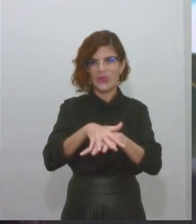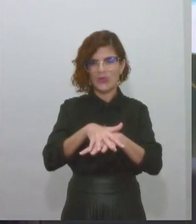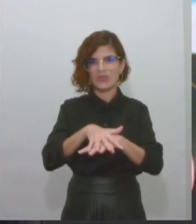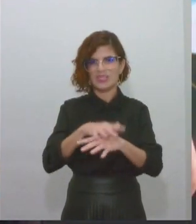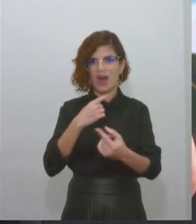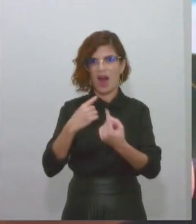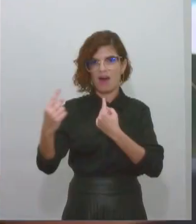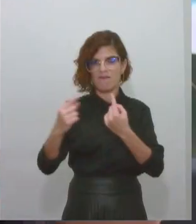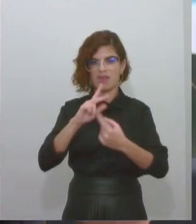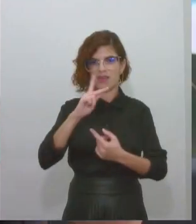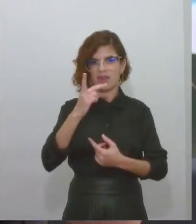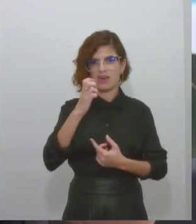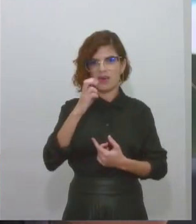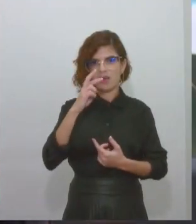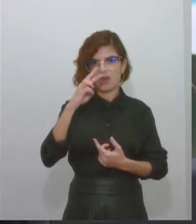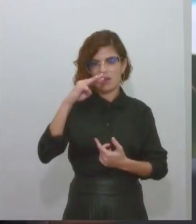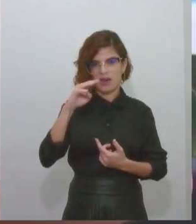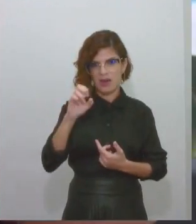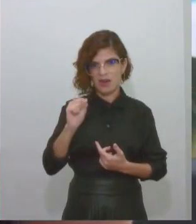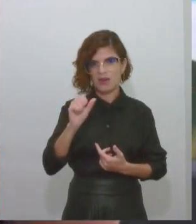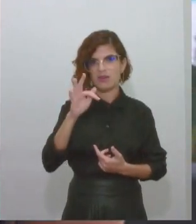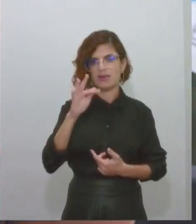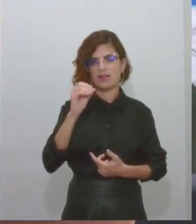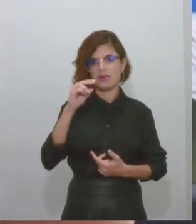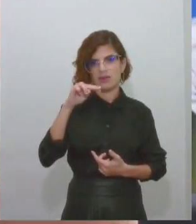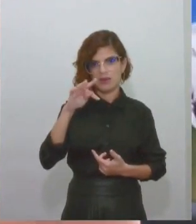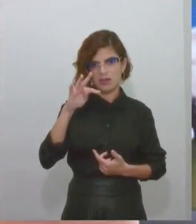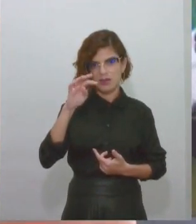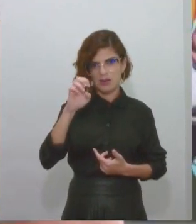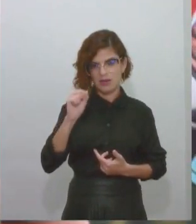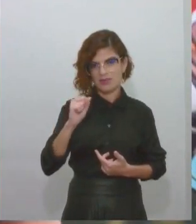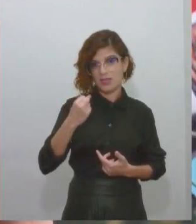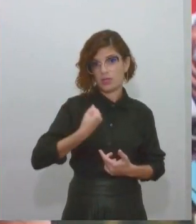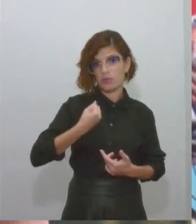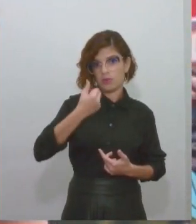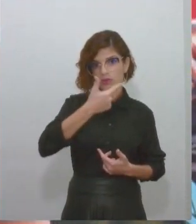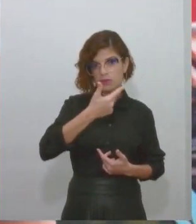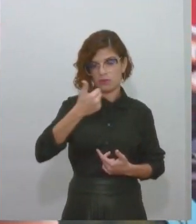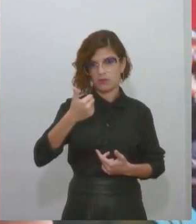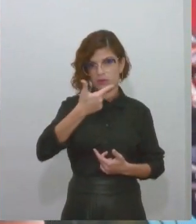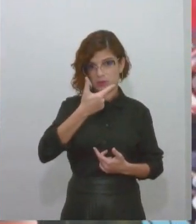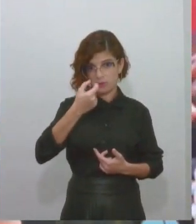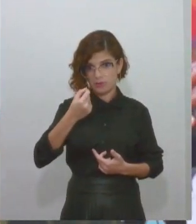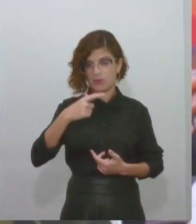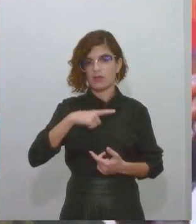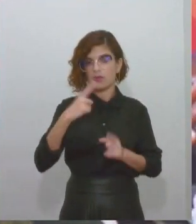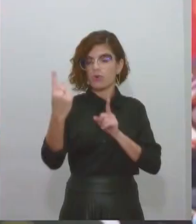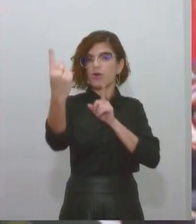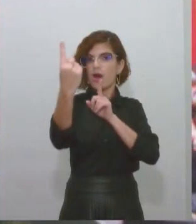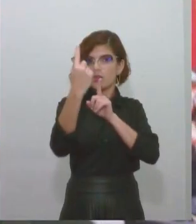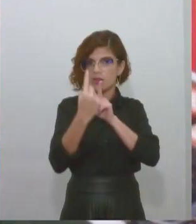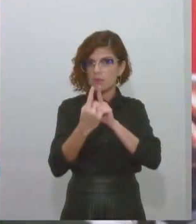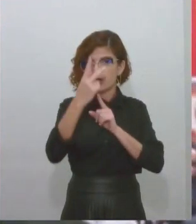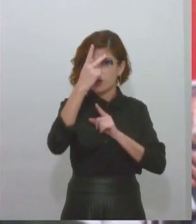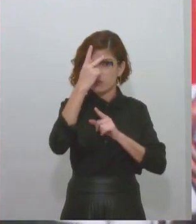número 2120, né? E a gente faz atendimento às pessoas com deficiências, pessoas idosas e pacientes em tratamento